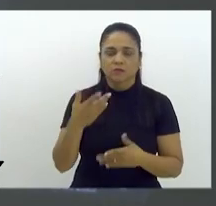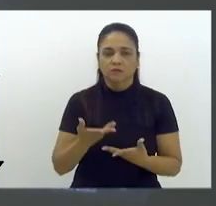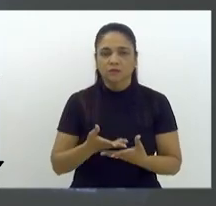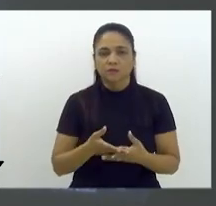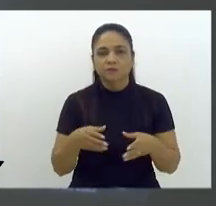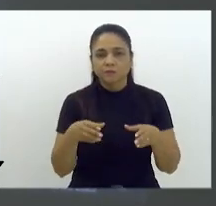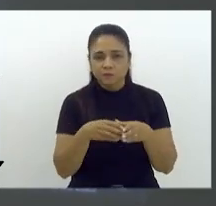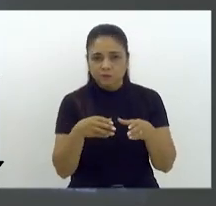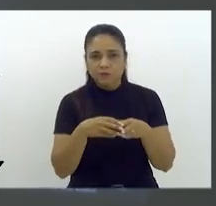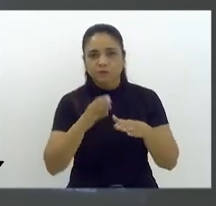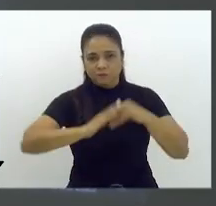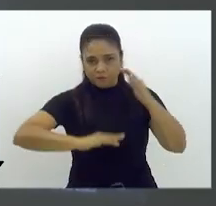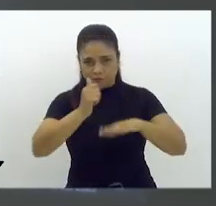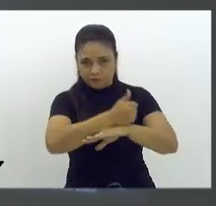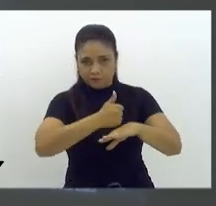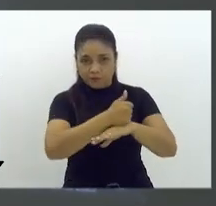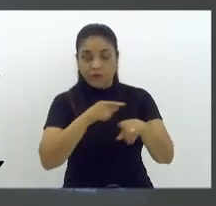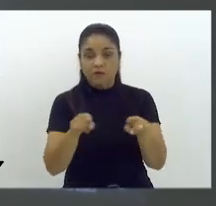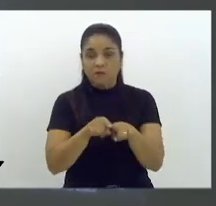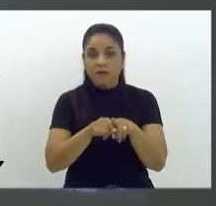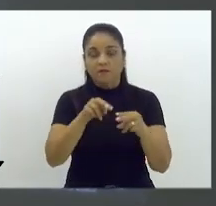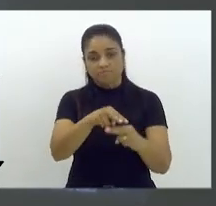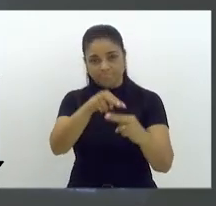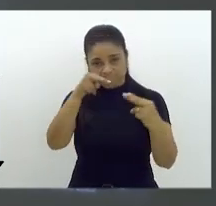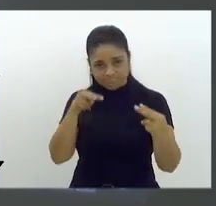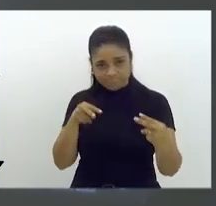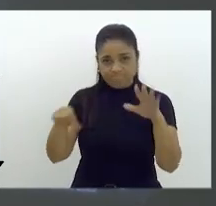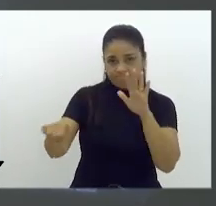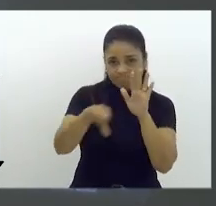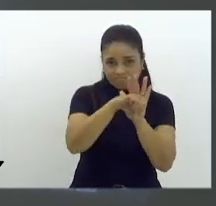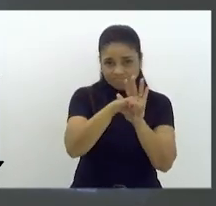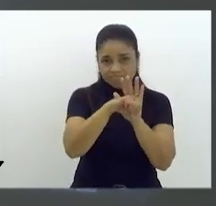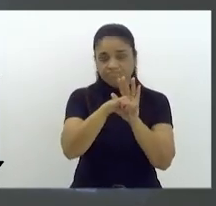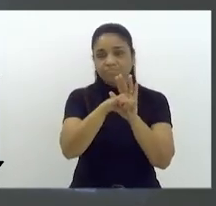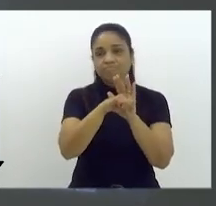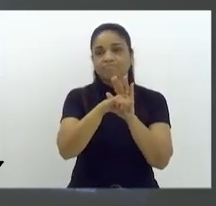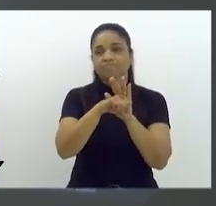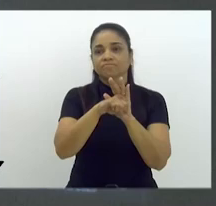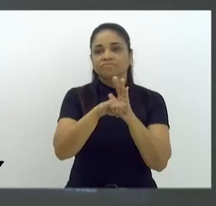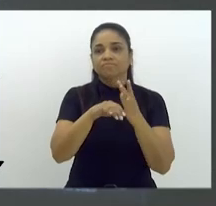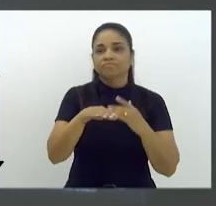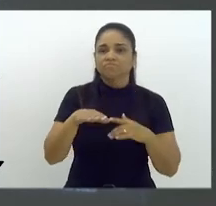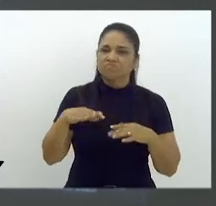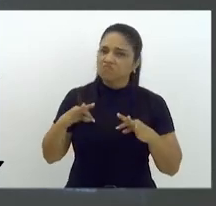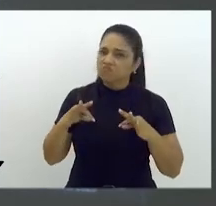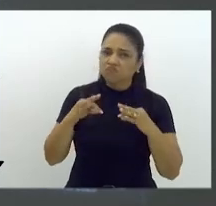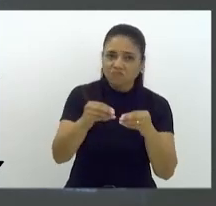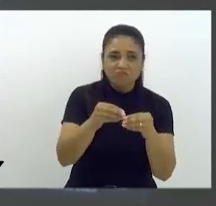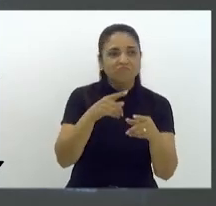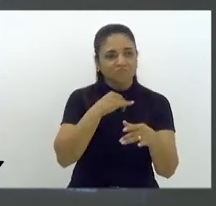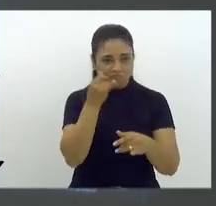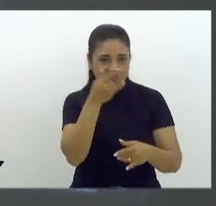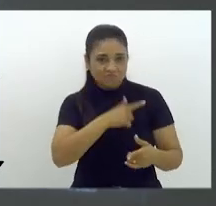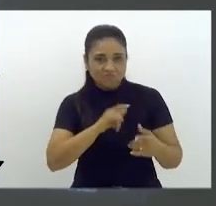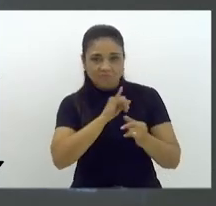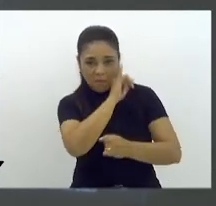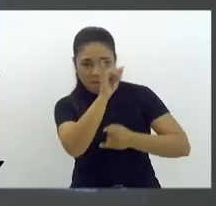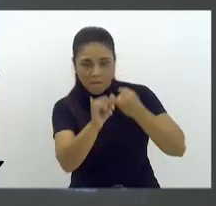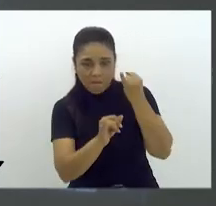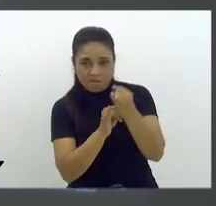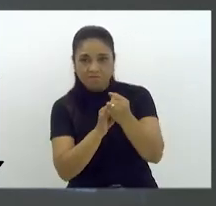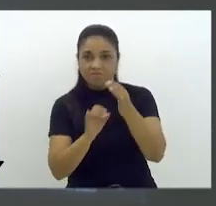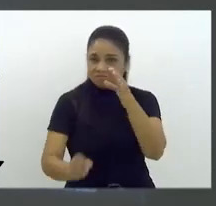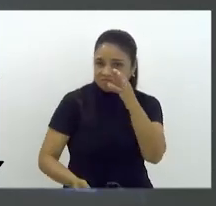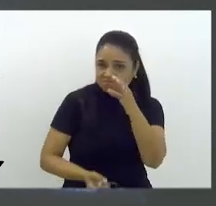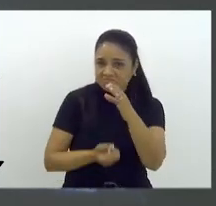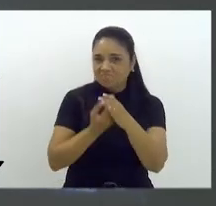os crime cibernéticos já deve ter sido falado exaustivamente são praticados no cyber espaço acessível a todos por meio da internet né com a criação na